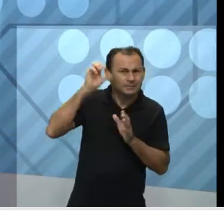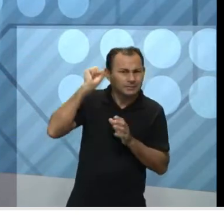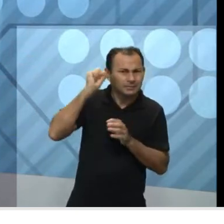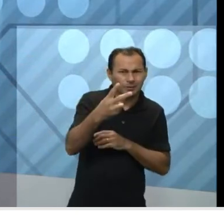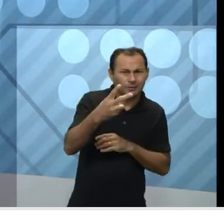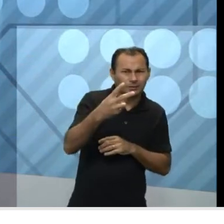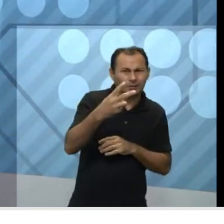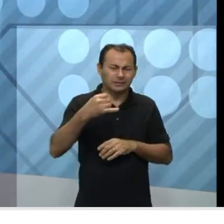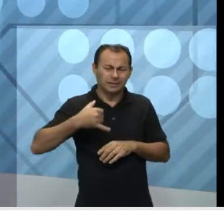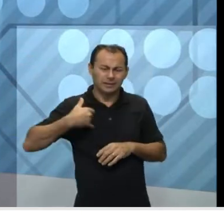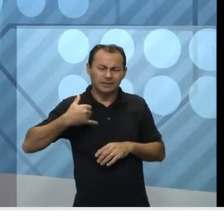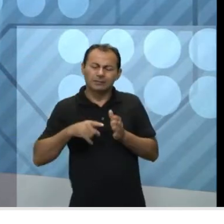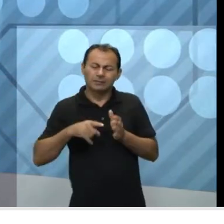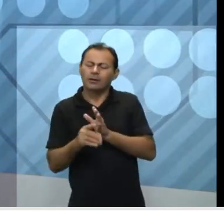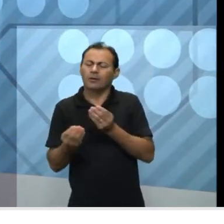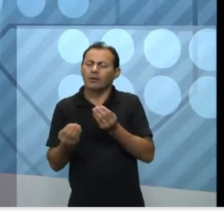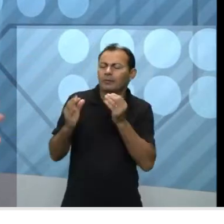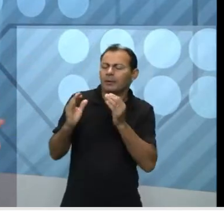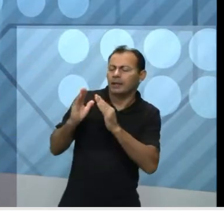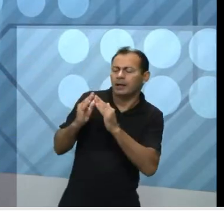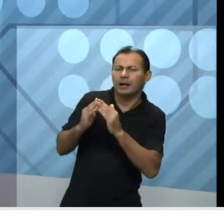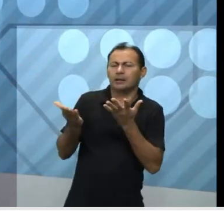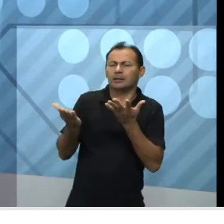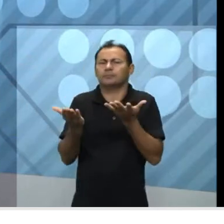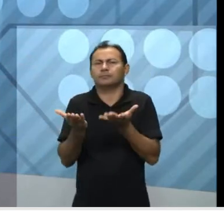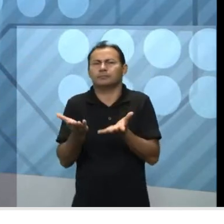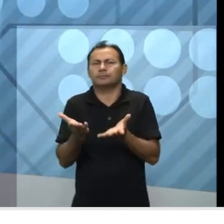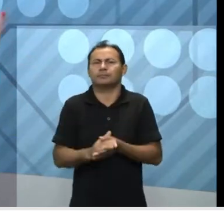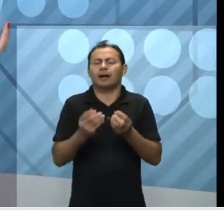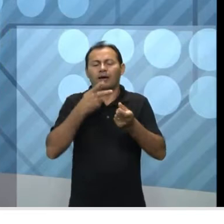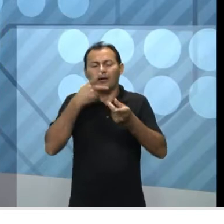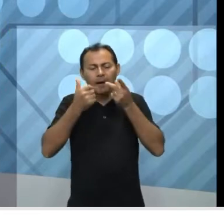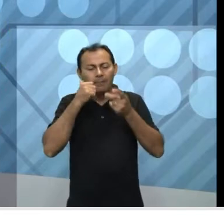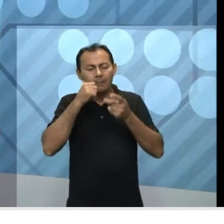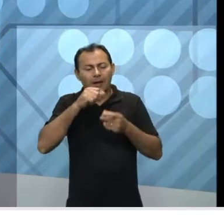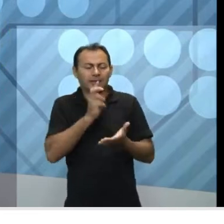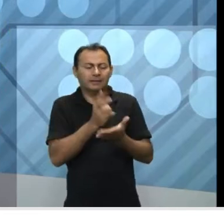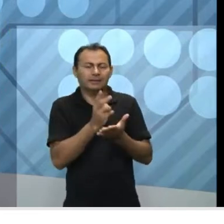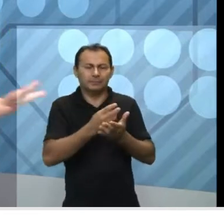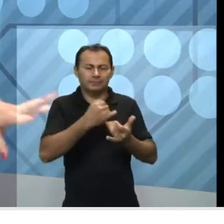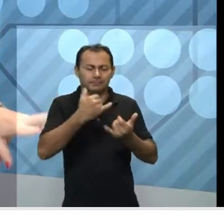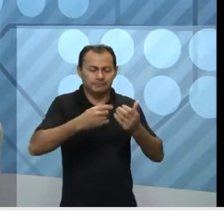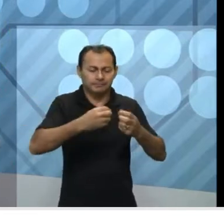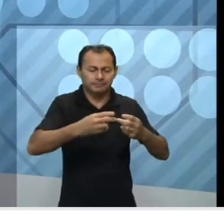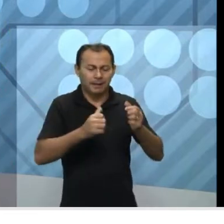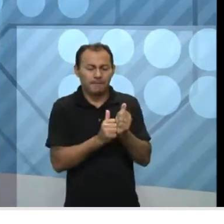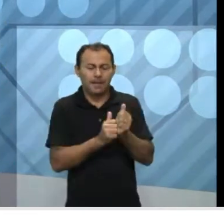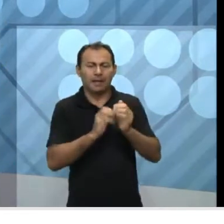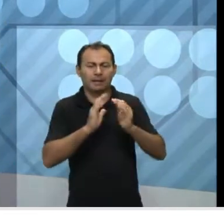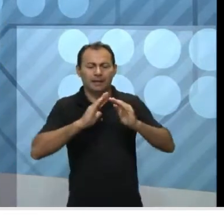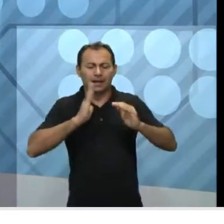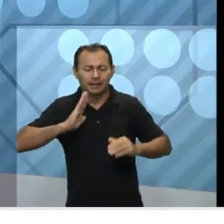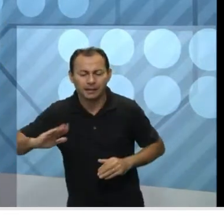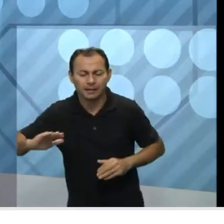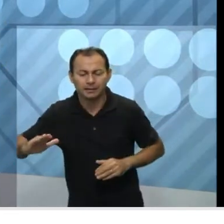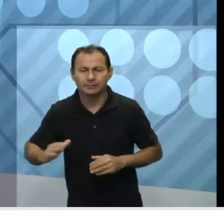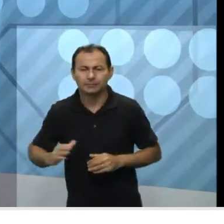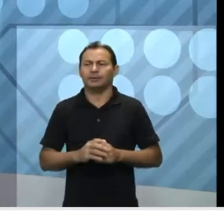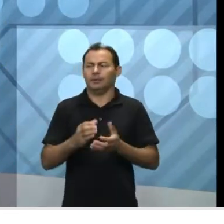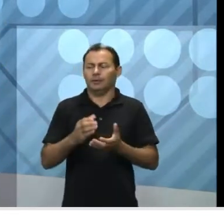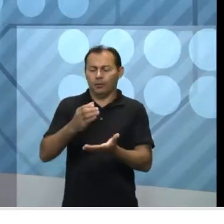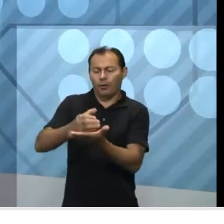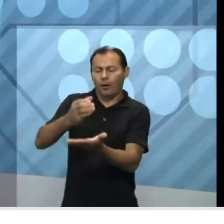como que é em casa, né? Então a mãe fala assim, eu deixo sempre os brinquedos próximos à criança, o copinho de água próximo, a